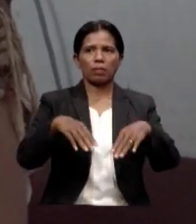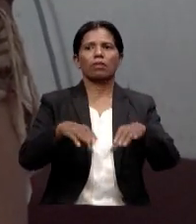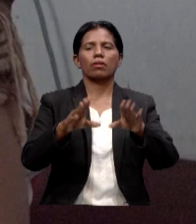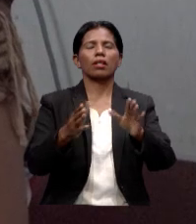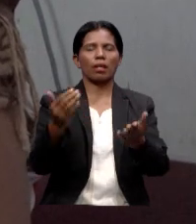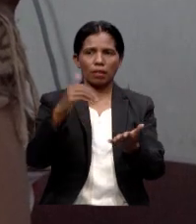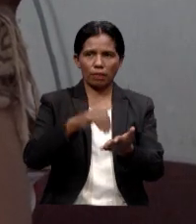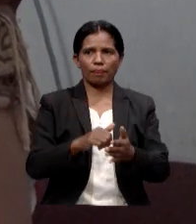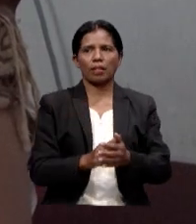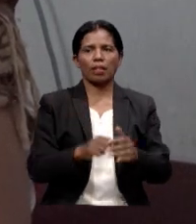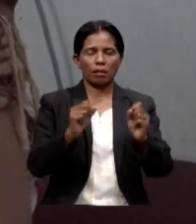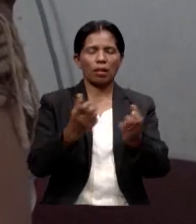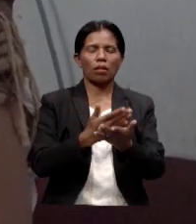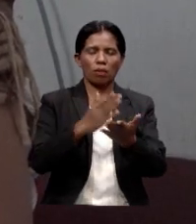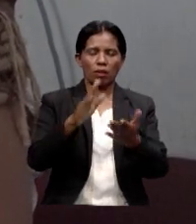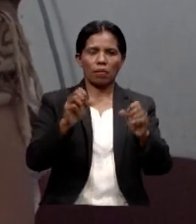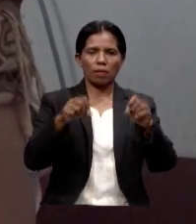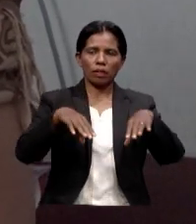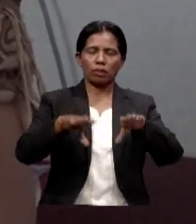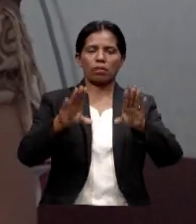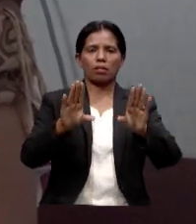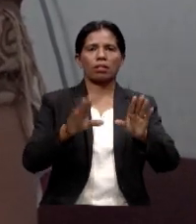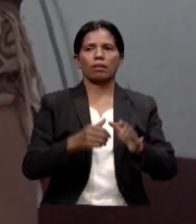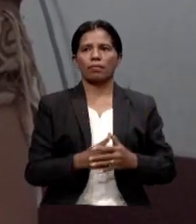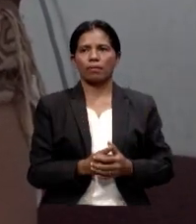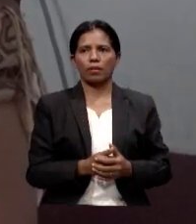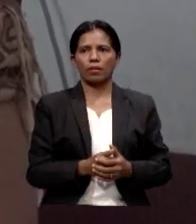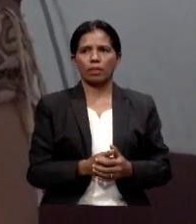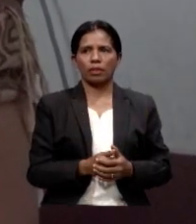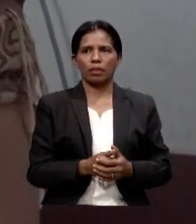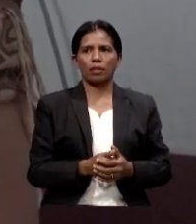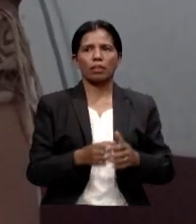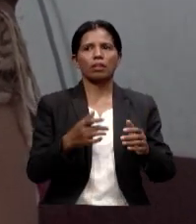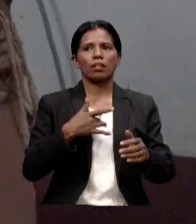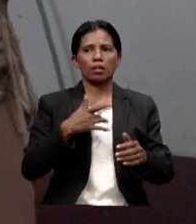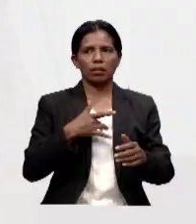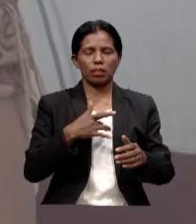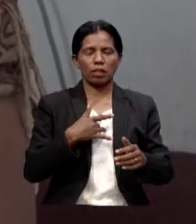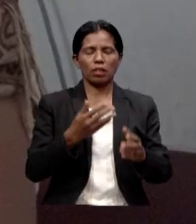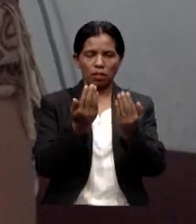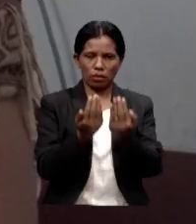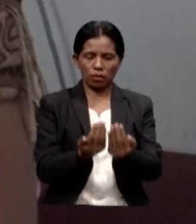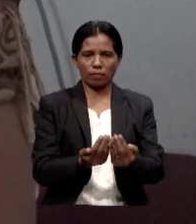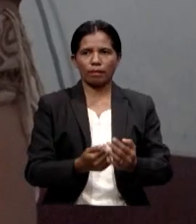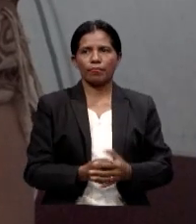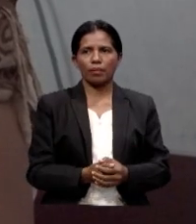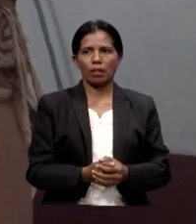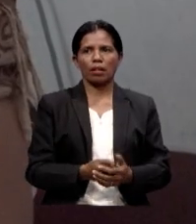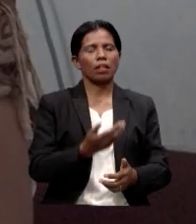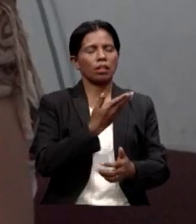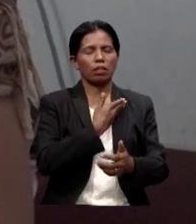gele, bele hola bele, mungkin atu faang vali ni mak, customer senti todang karik, ni makas